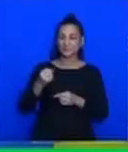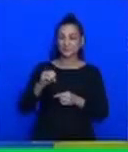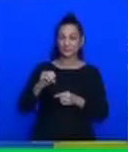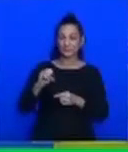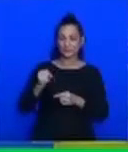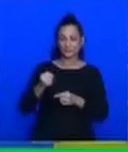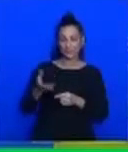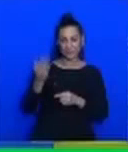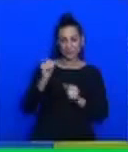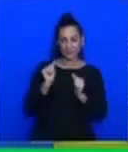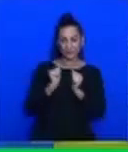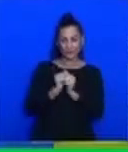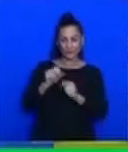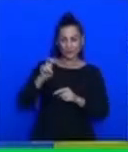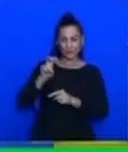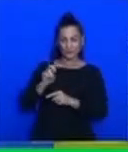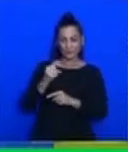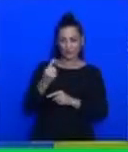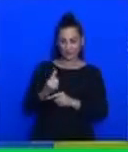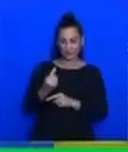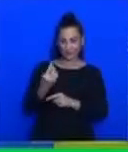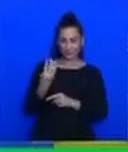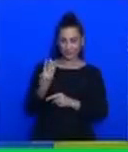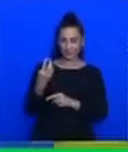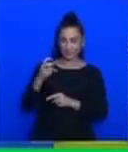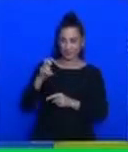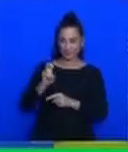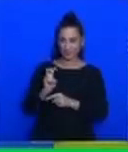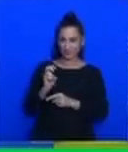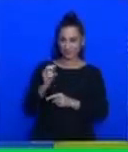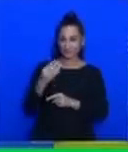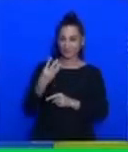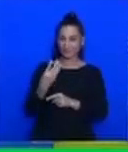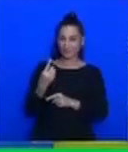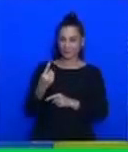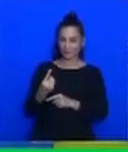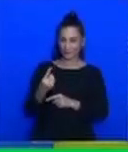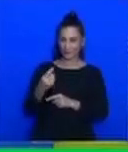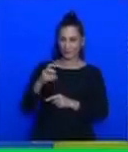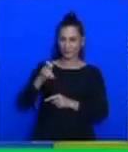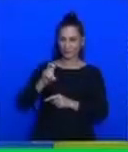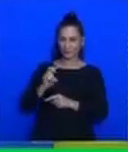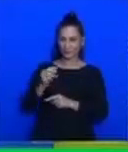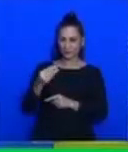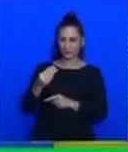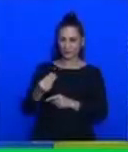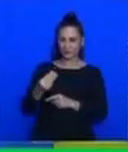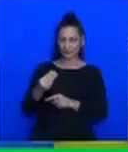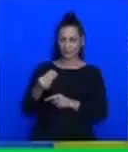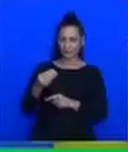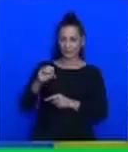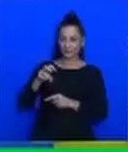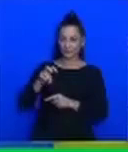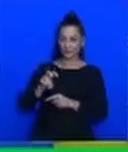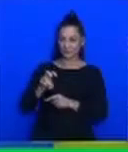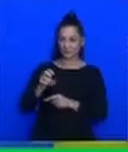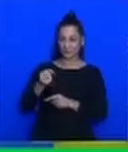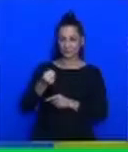Confira comigo. 51, 45, 41,